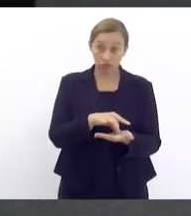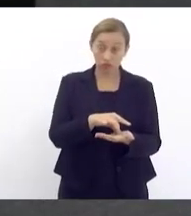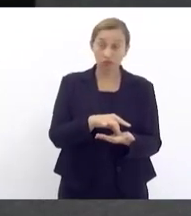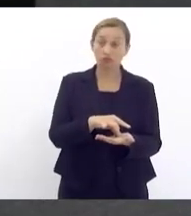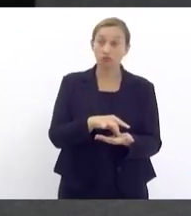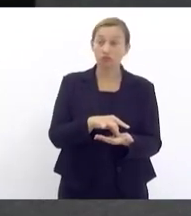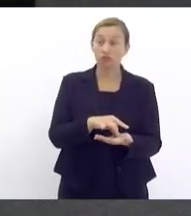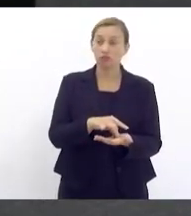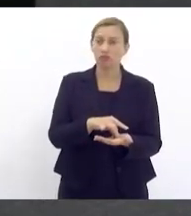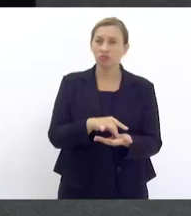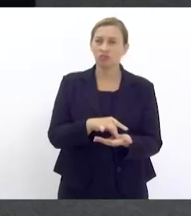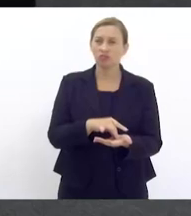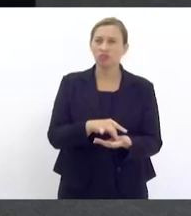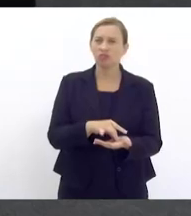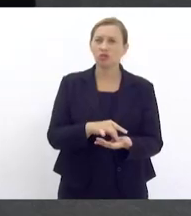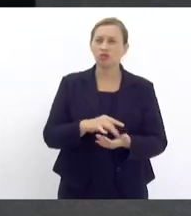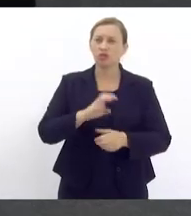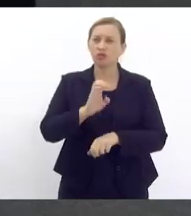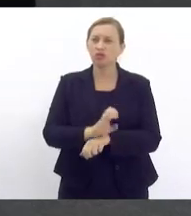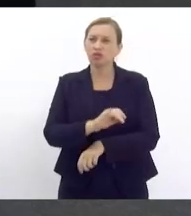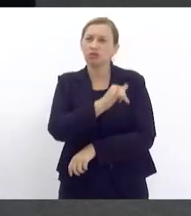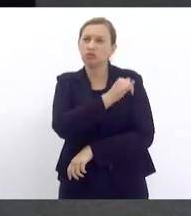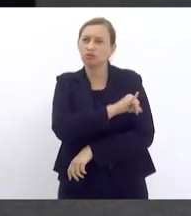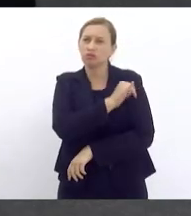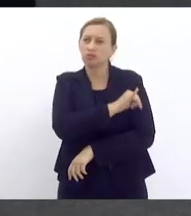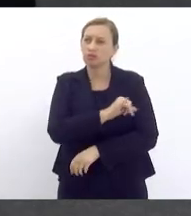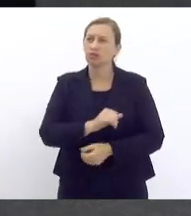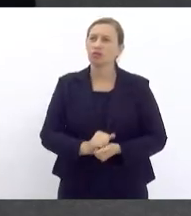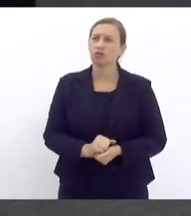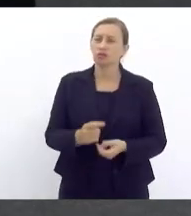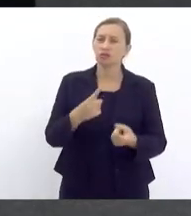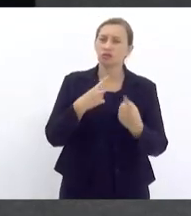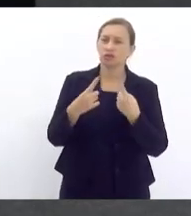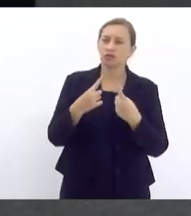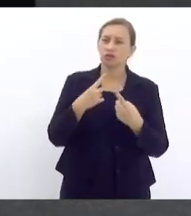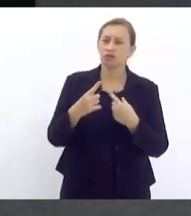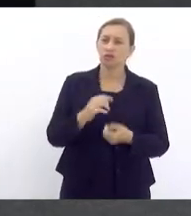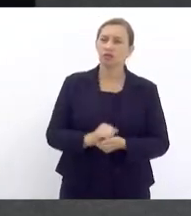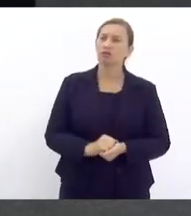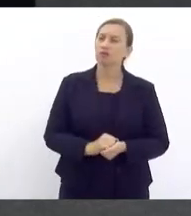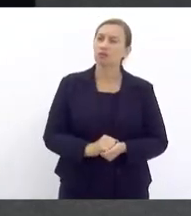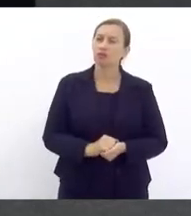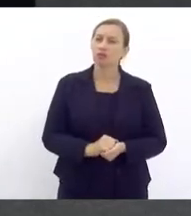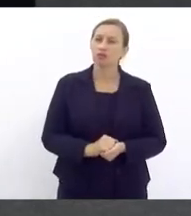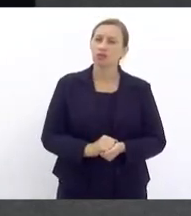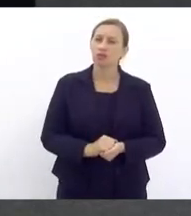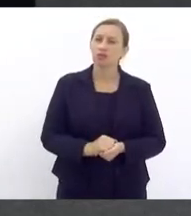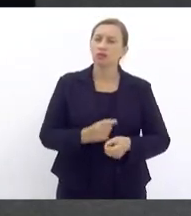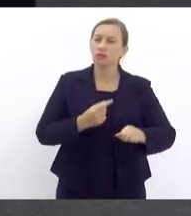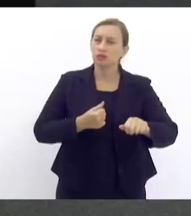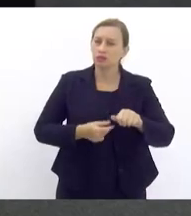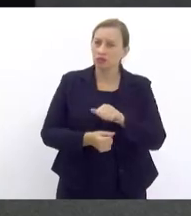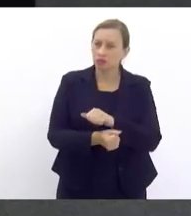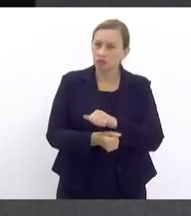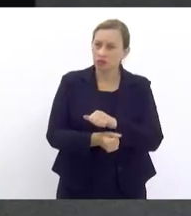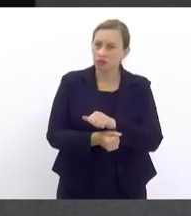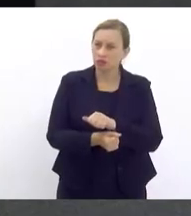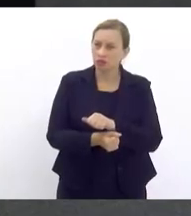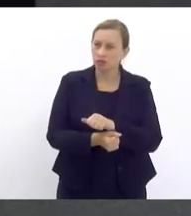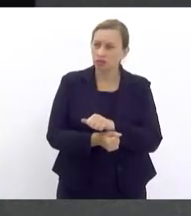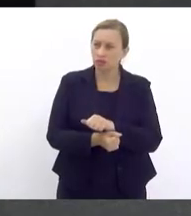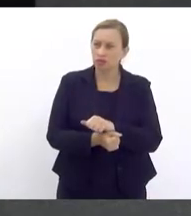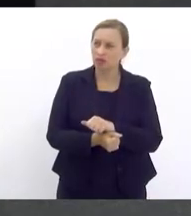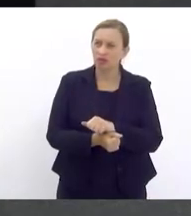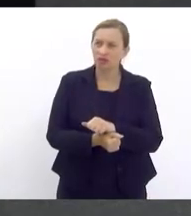caso específico aqui o estado do Rio de Janeiro possam ser contempladas no sentido de serem a Constância do seu investimento e da